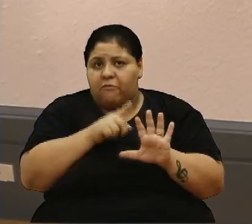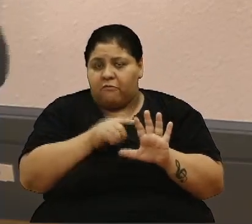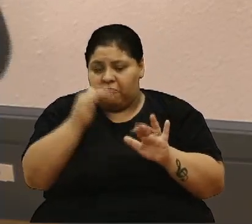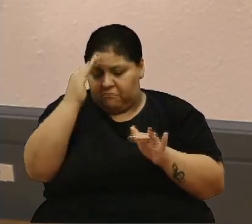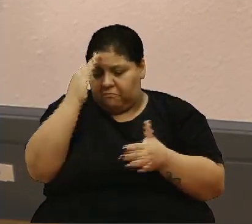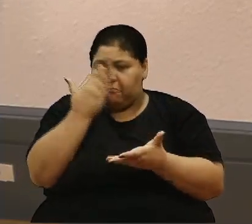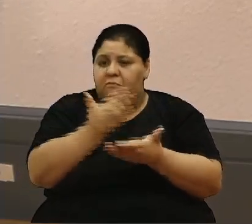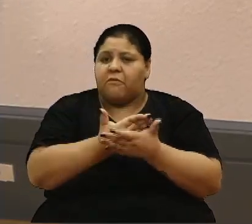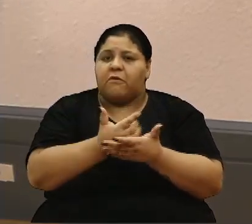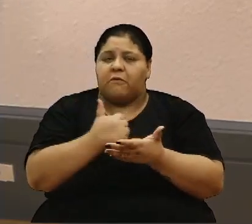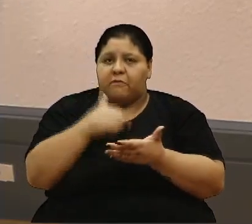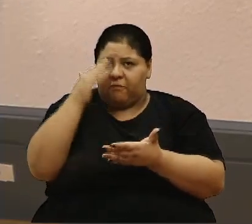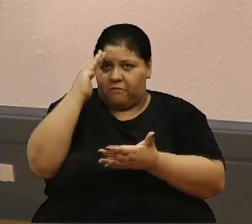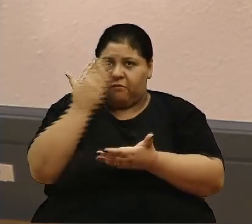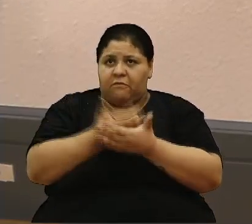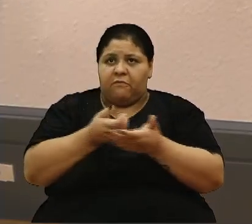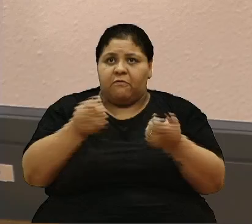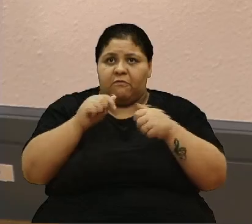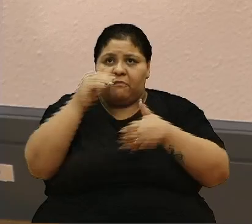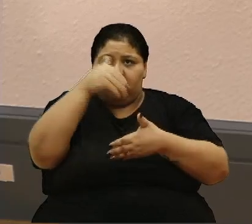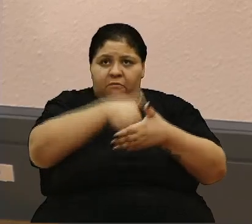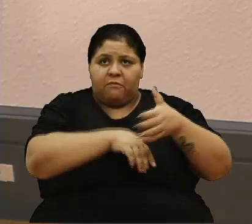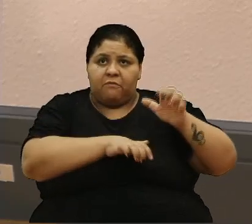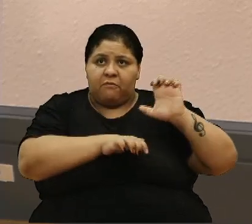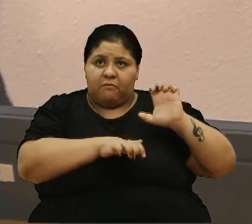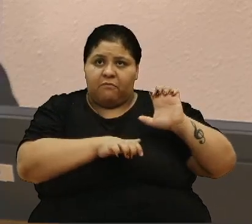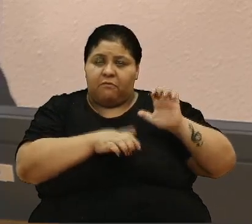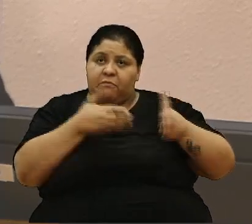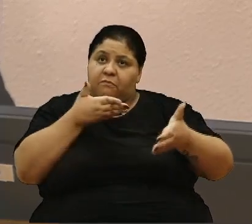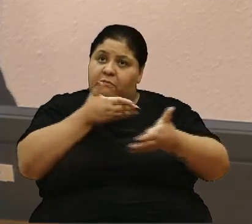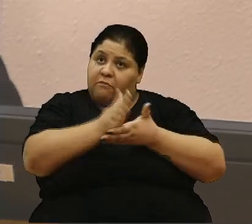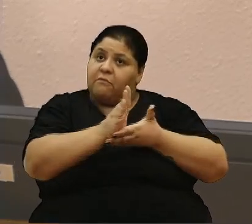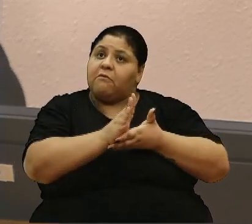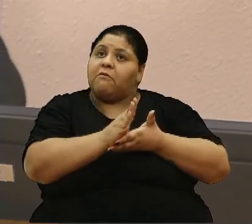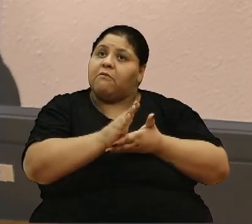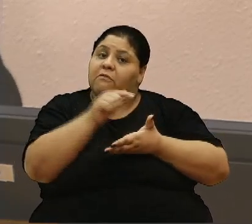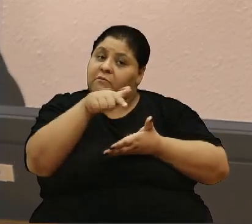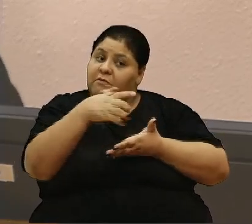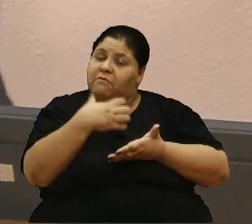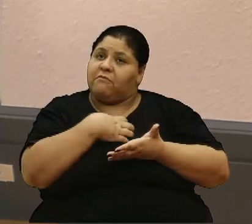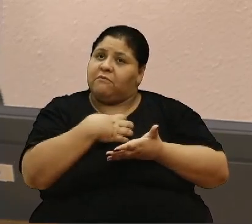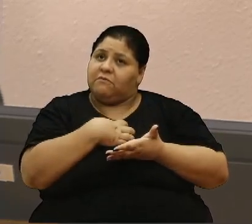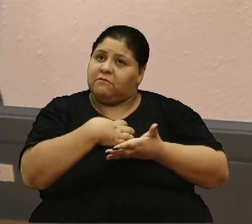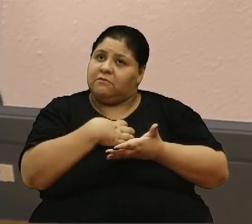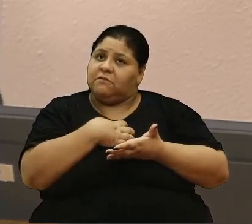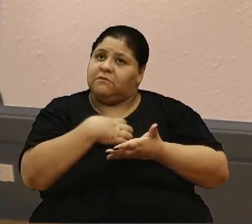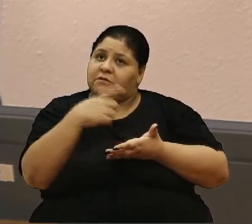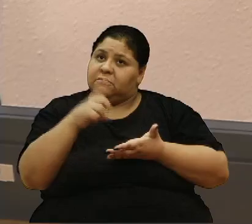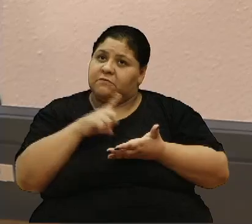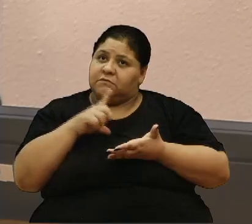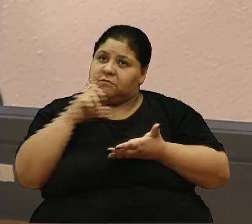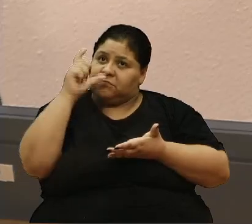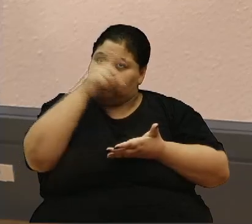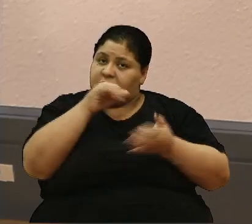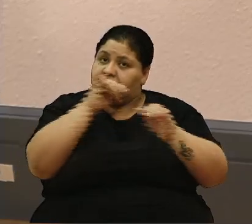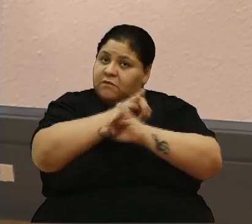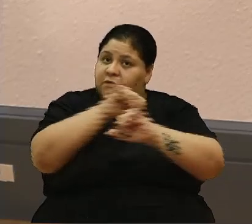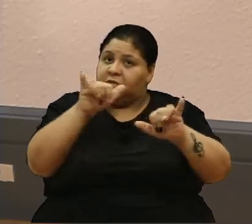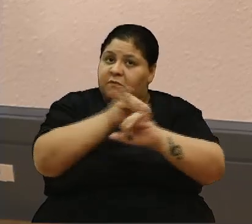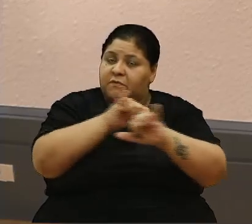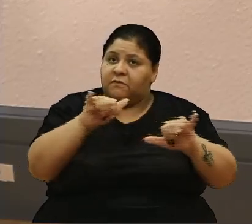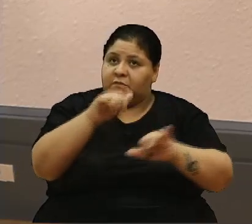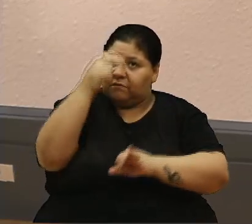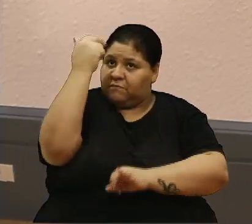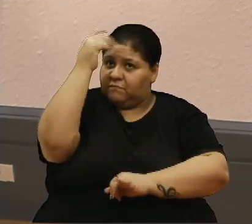confiante e tenho certeza que vai precisar dos votos da esquerda para aprovar maiorias e, desse jeito, vai ter dificuldade. Um recado que eu deixo ao